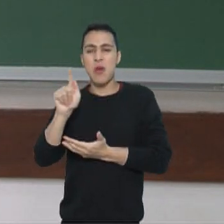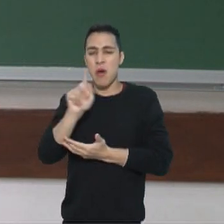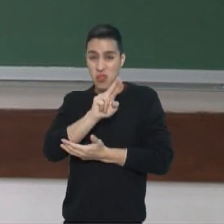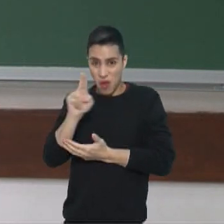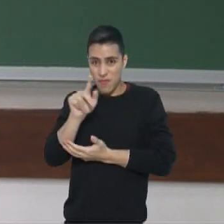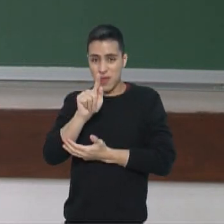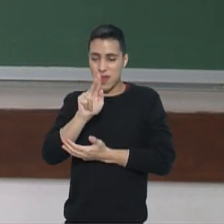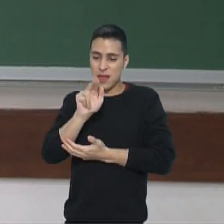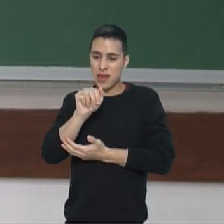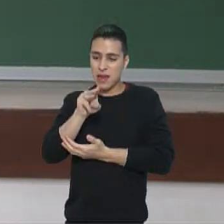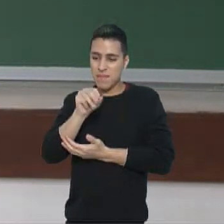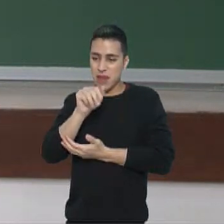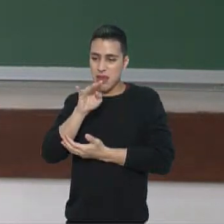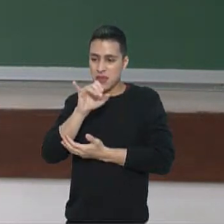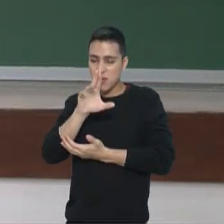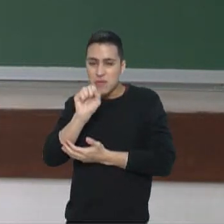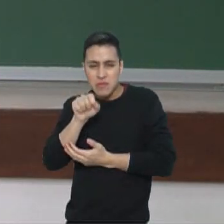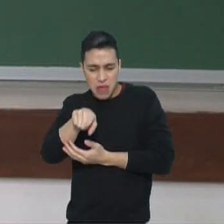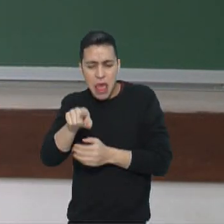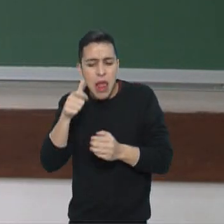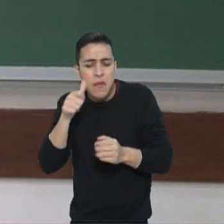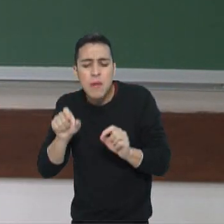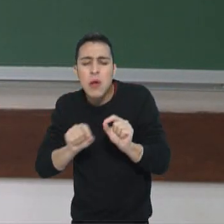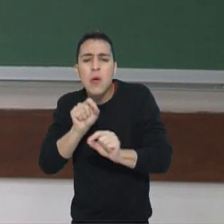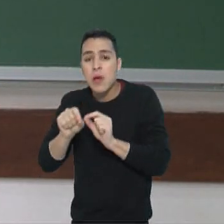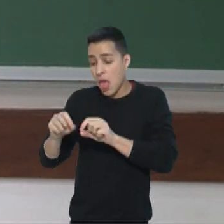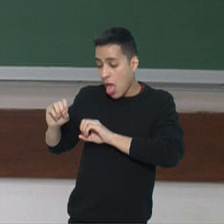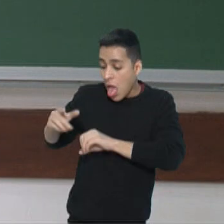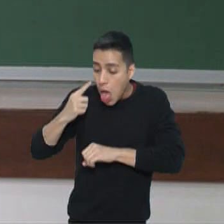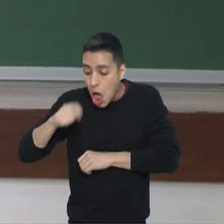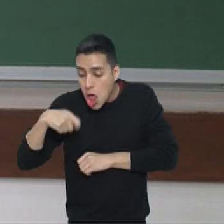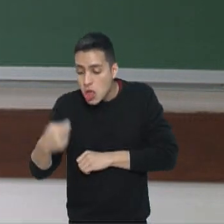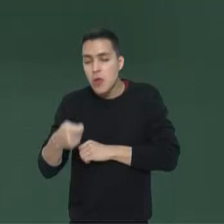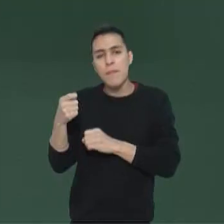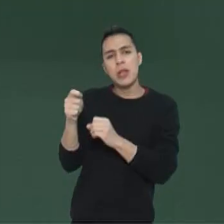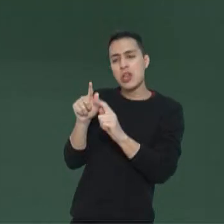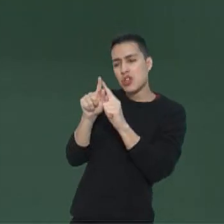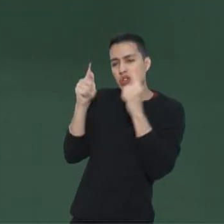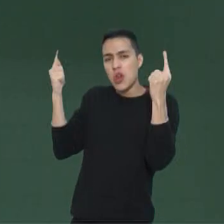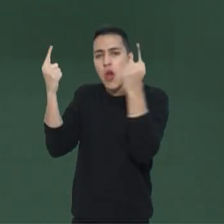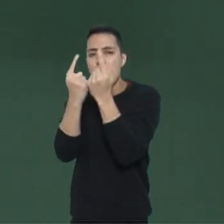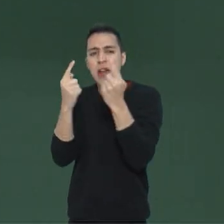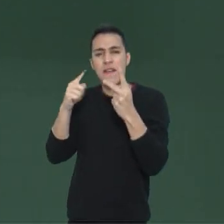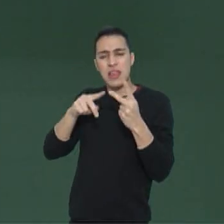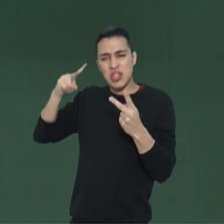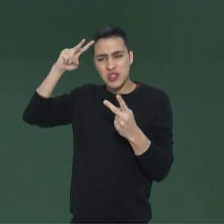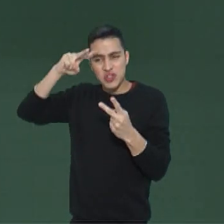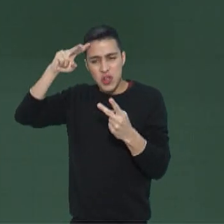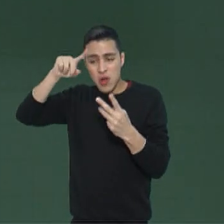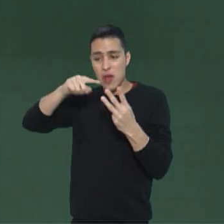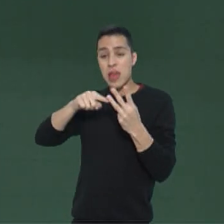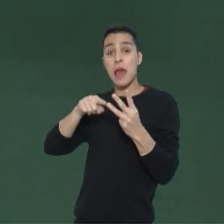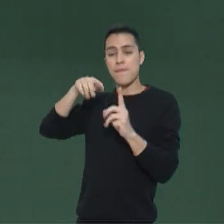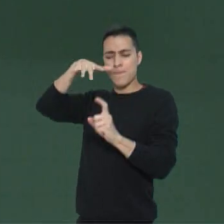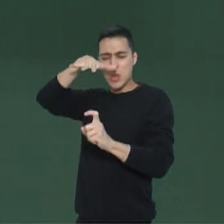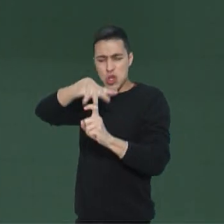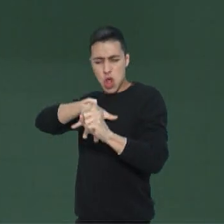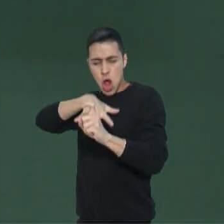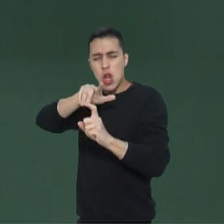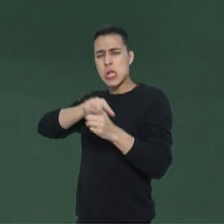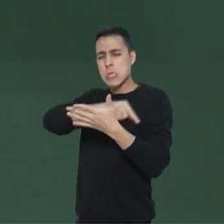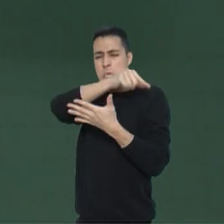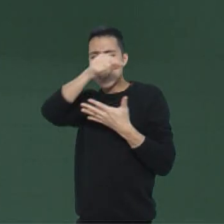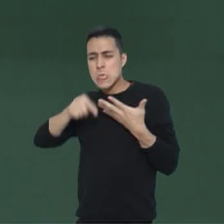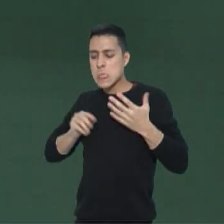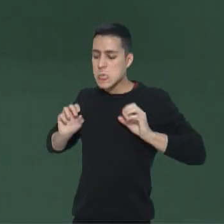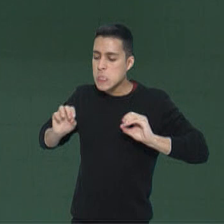Ela poderia ter aulas, então, na questão dos conhecimentos em geografia, em história, em mitologia e outros